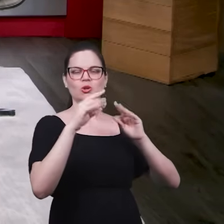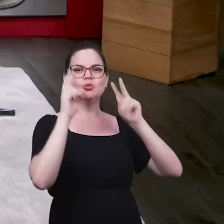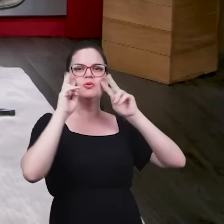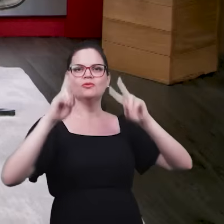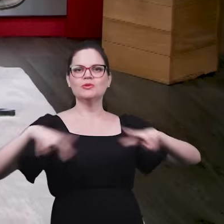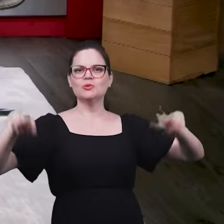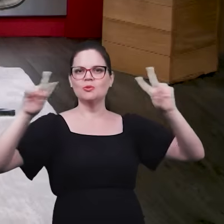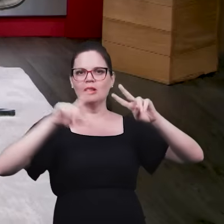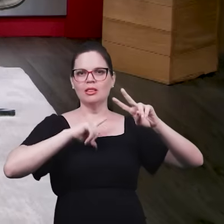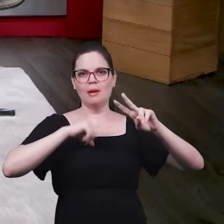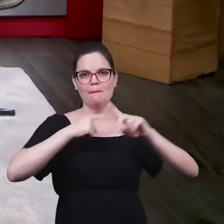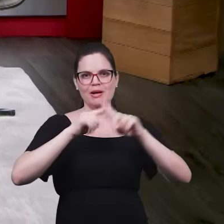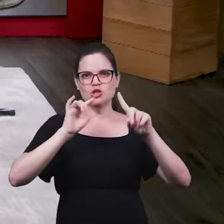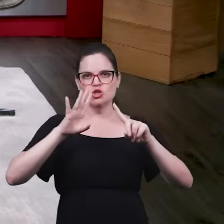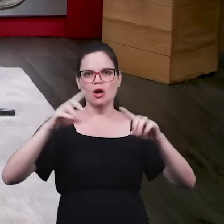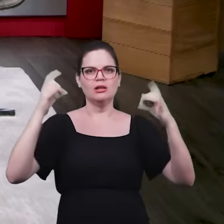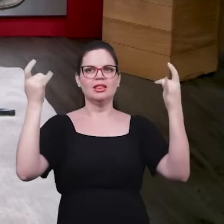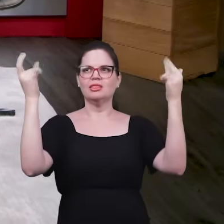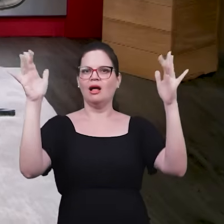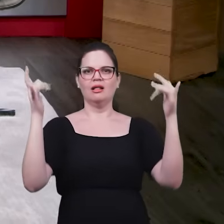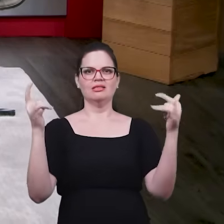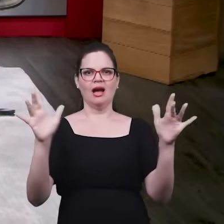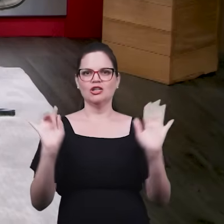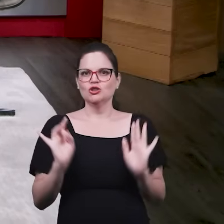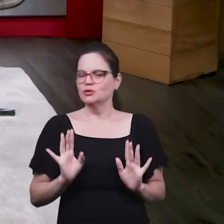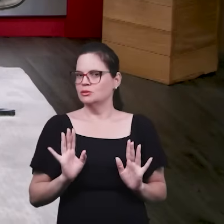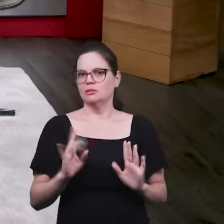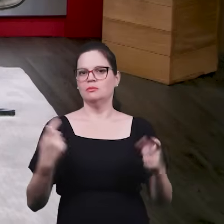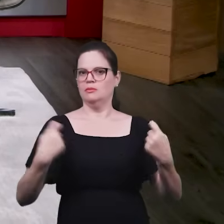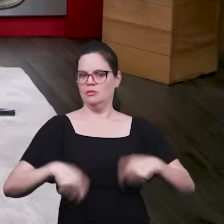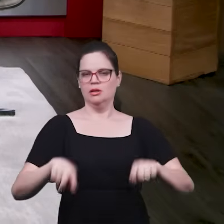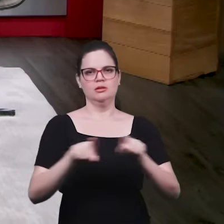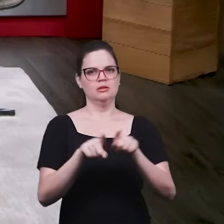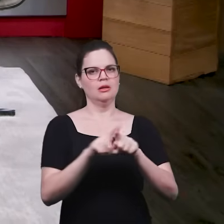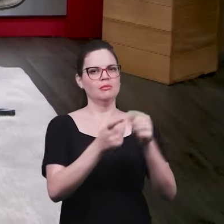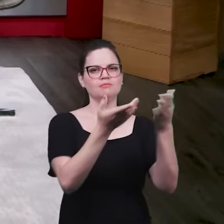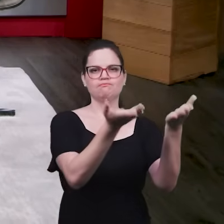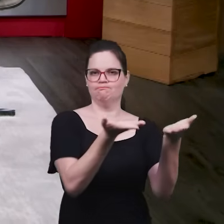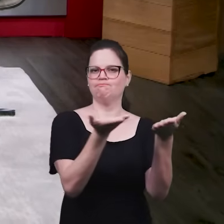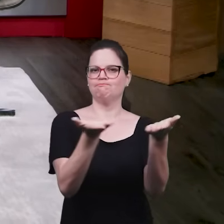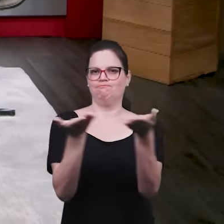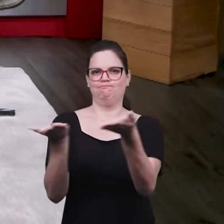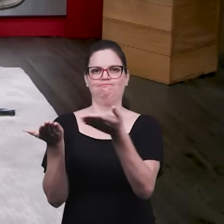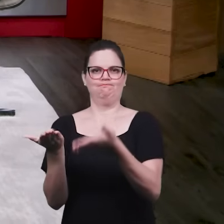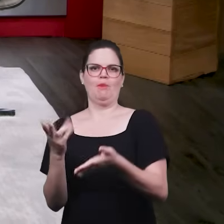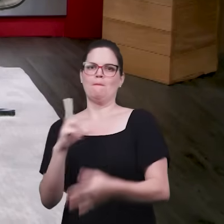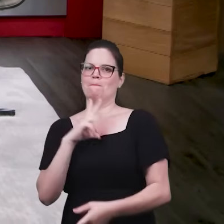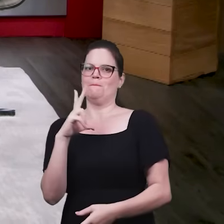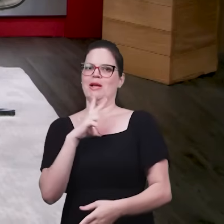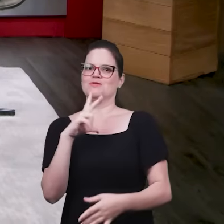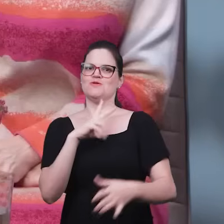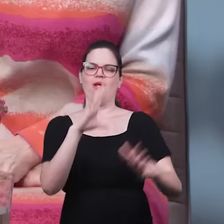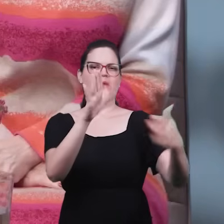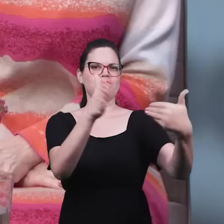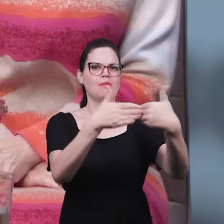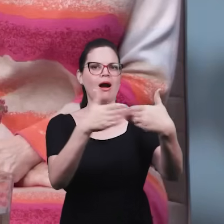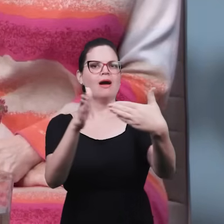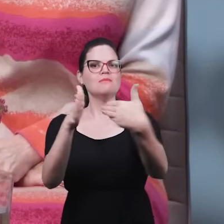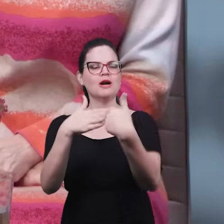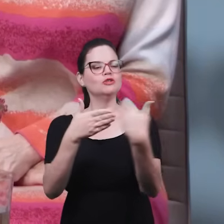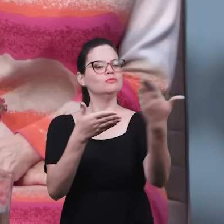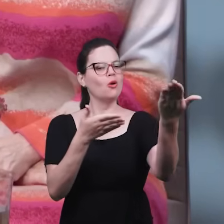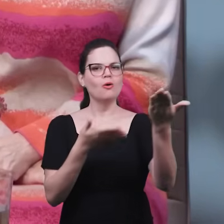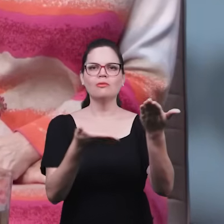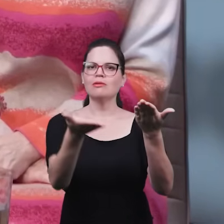vir sozinho, né? Para além do trabalho institucional, é preciso ter um convite personalizado.